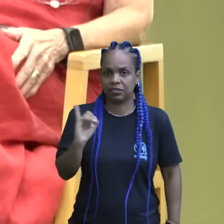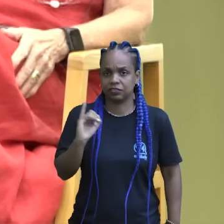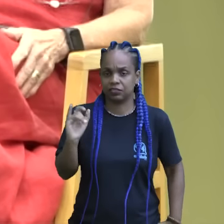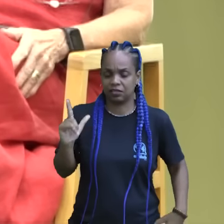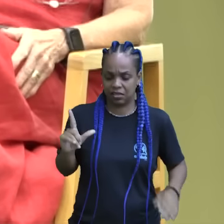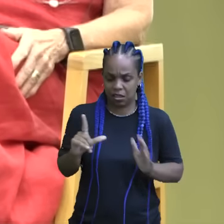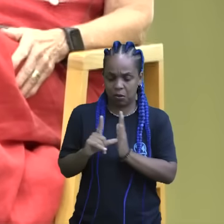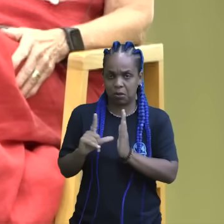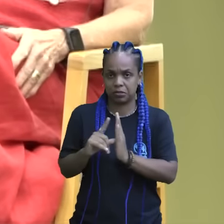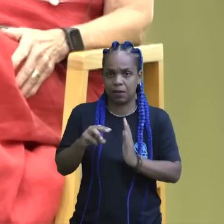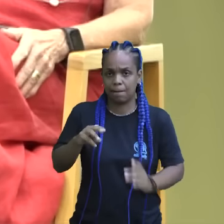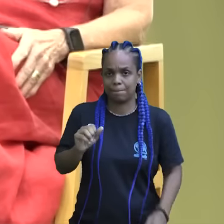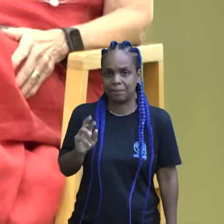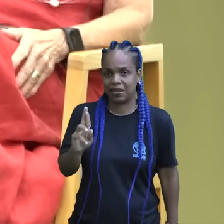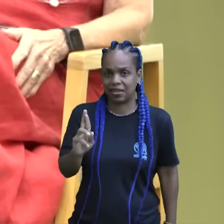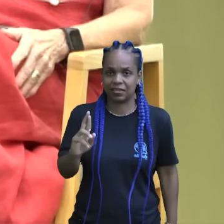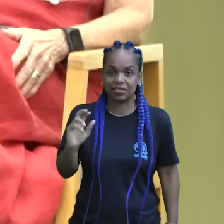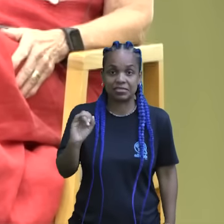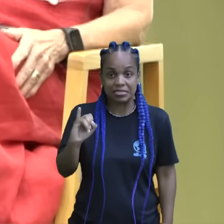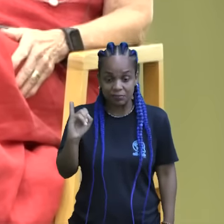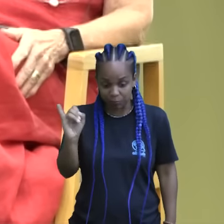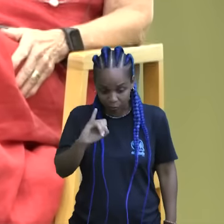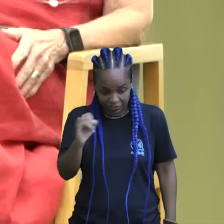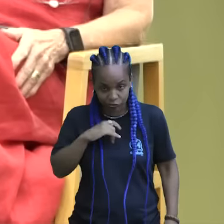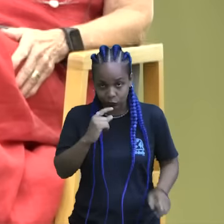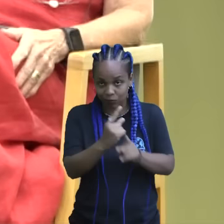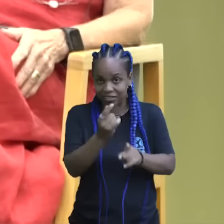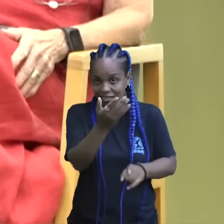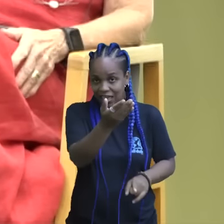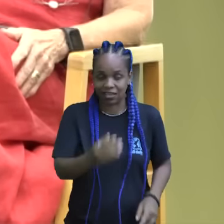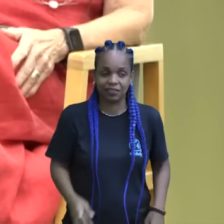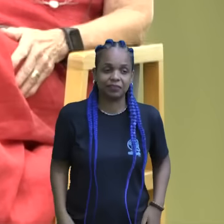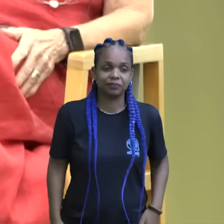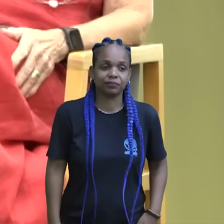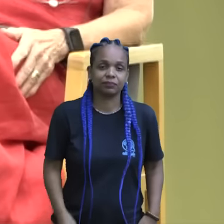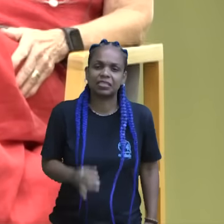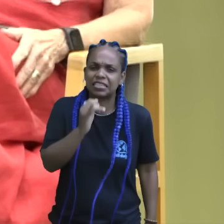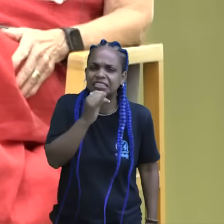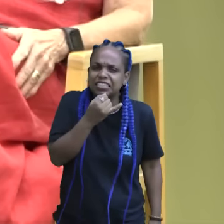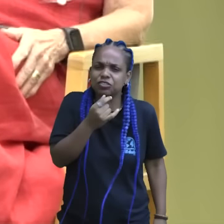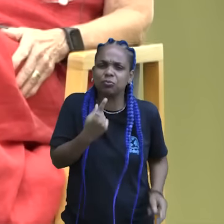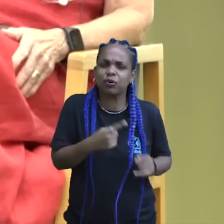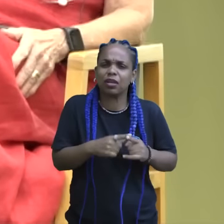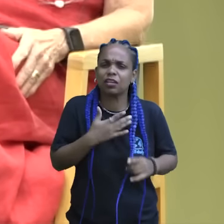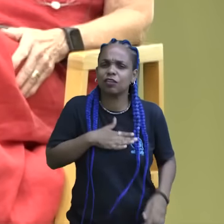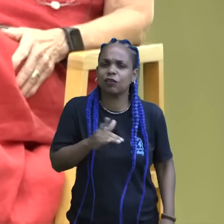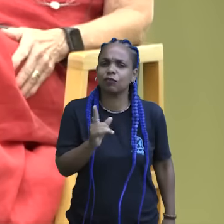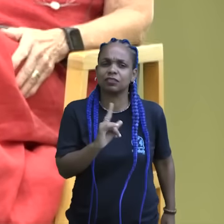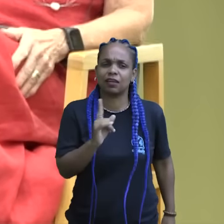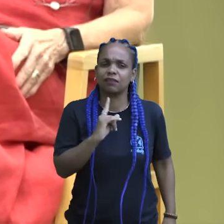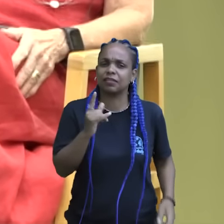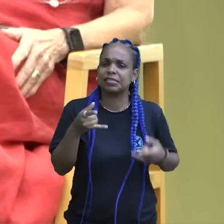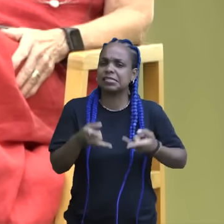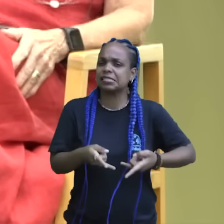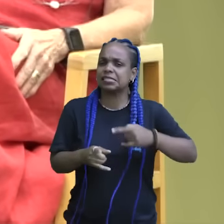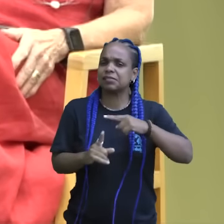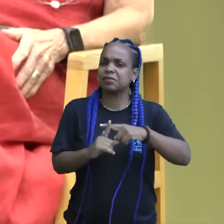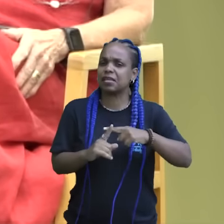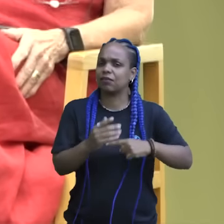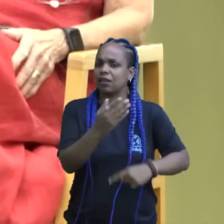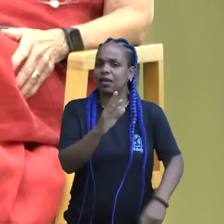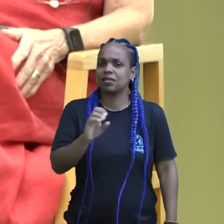gostava, né, do cemitério, né, do São João Batista, e terminou, enfim... ele que teve uma relação tão problemática